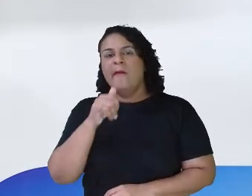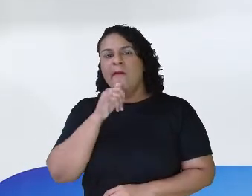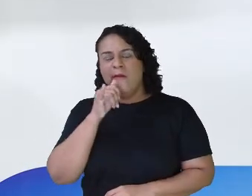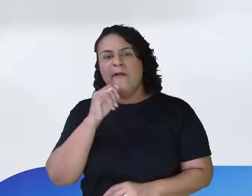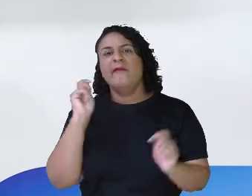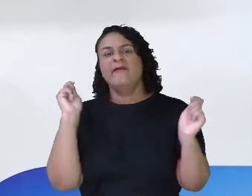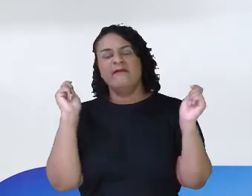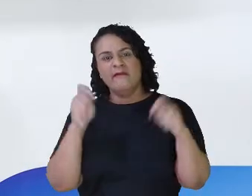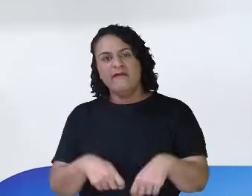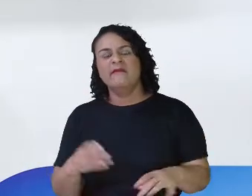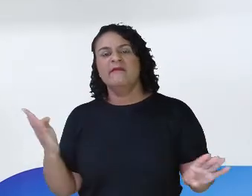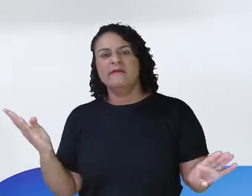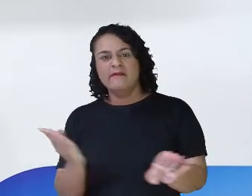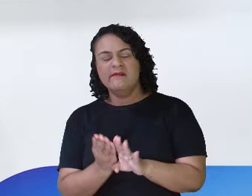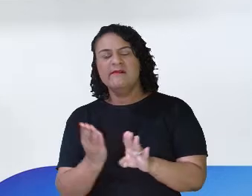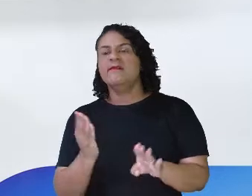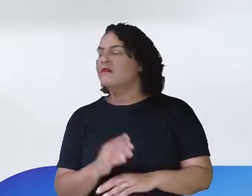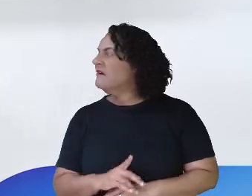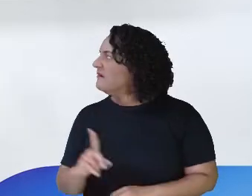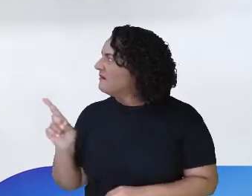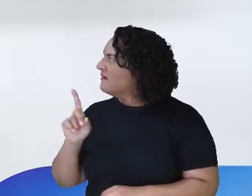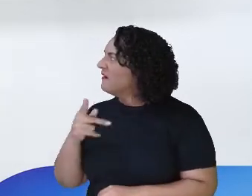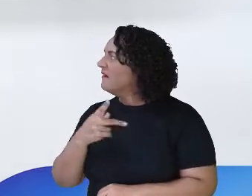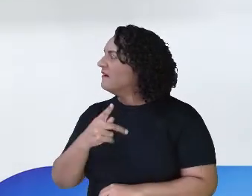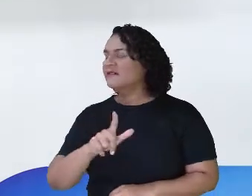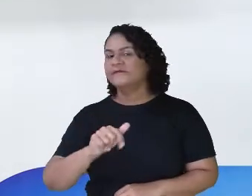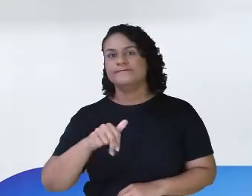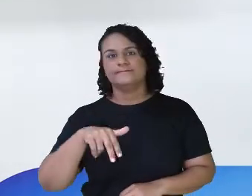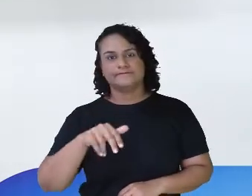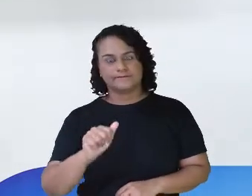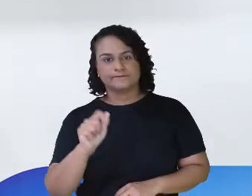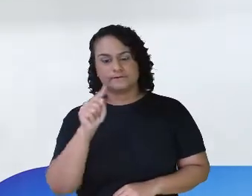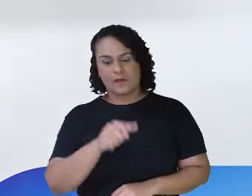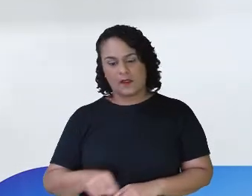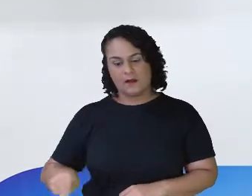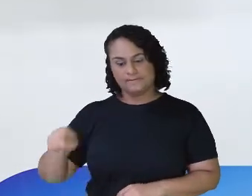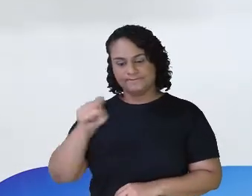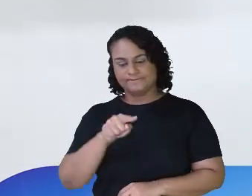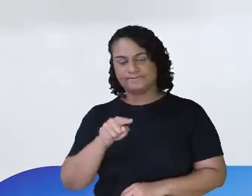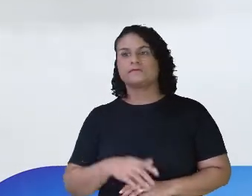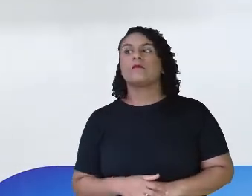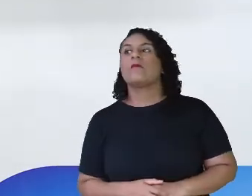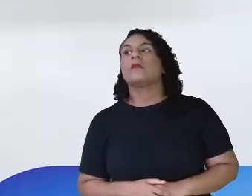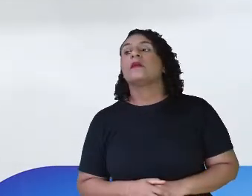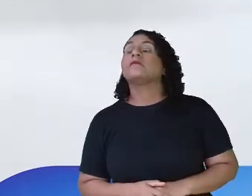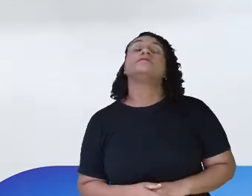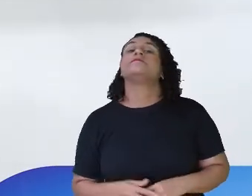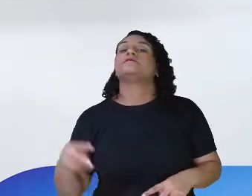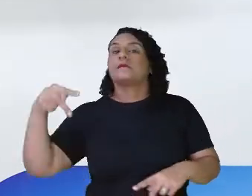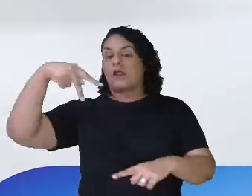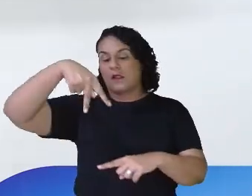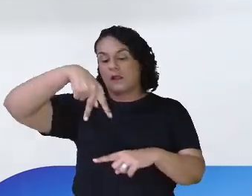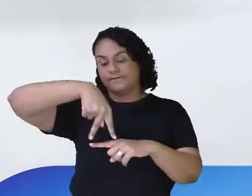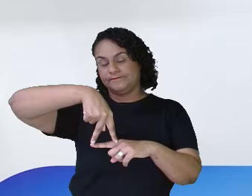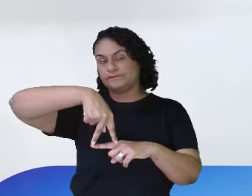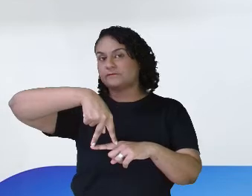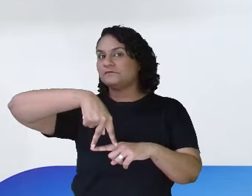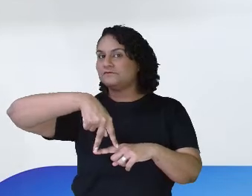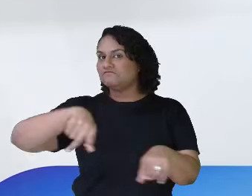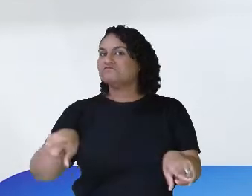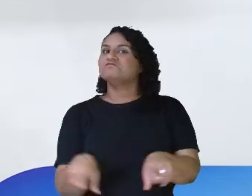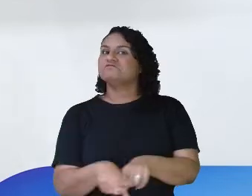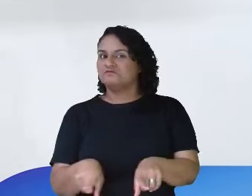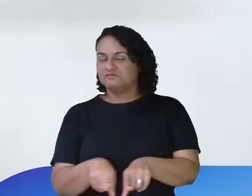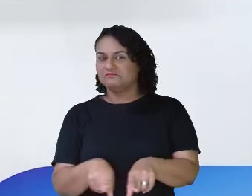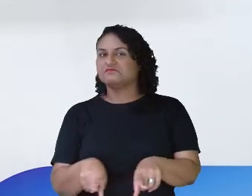possível encontrar uma figura plana, no caso, o círculo, tá? Eu tenho triângulo